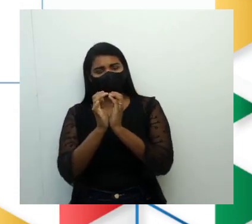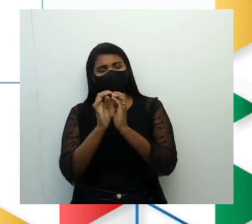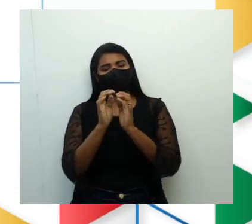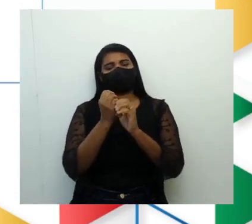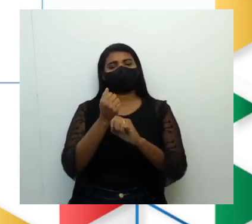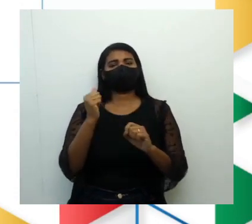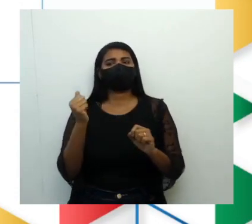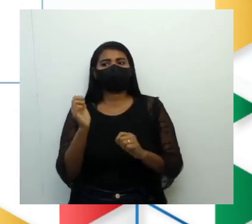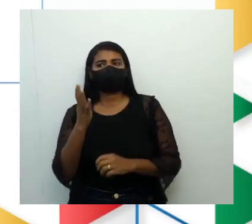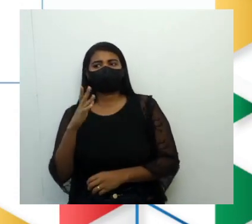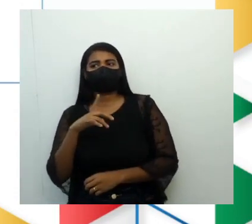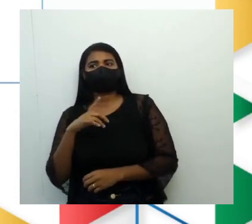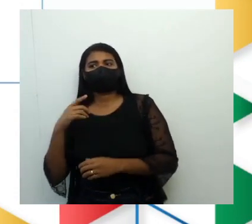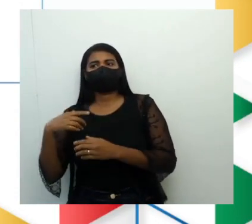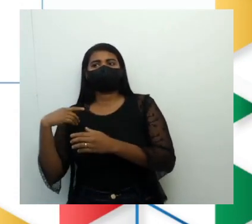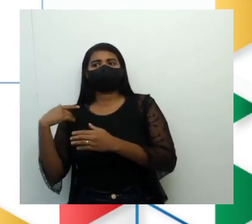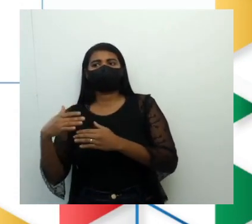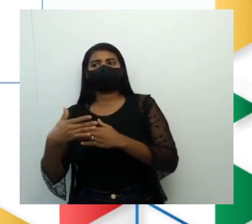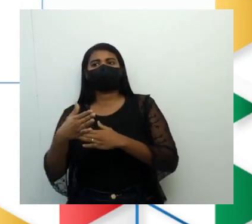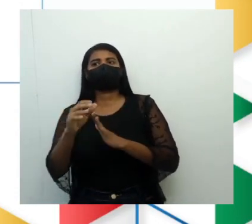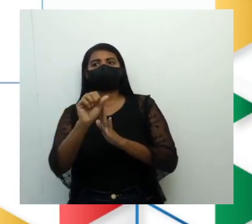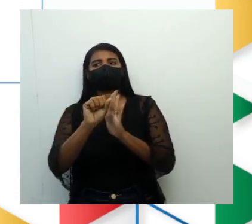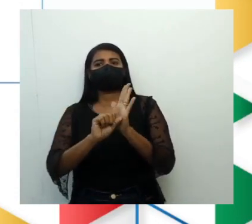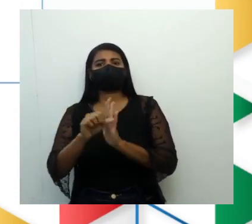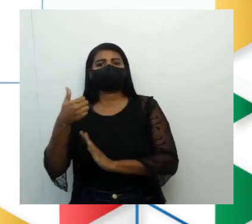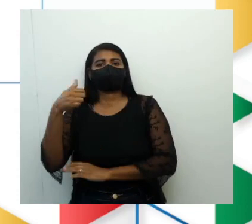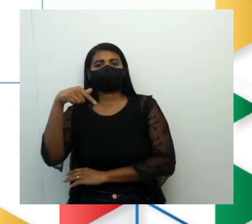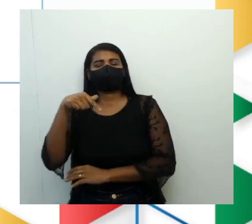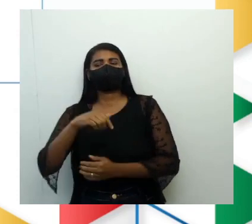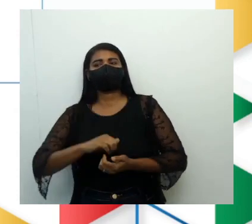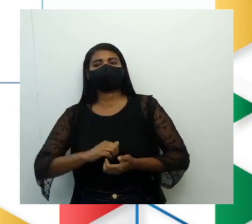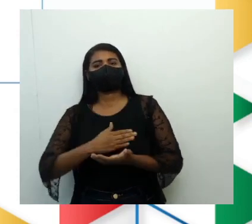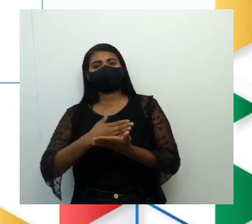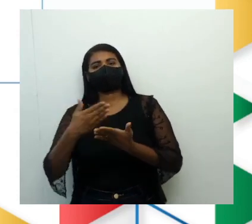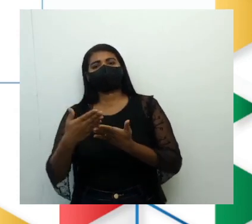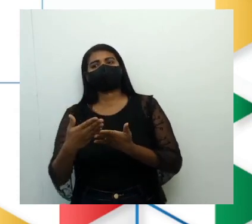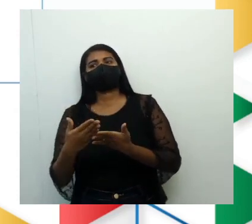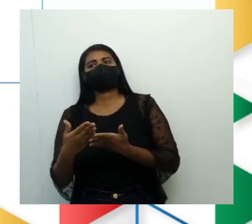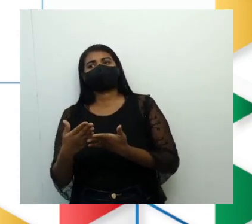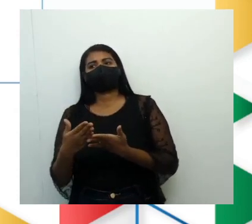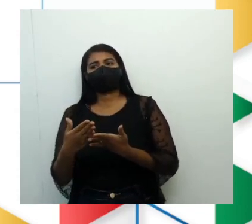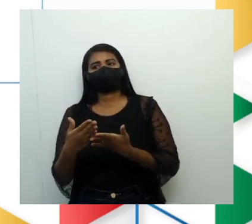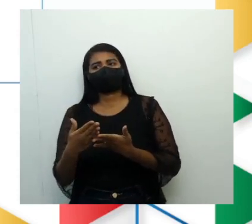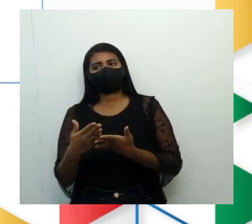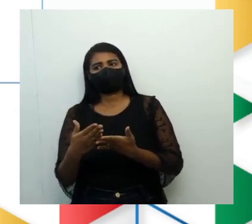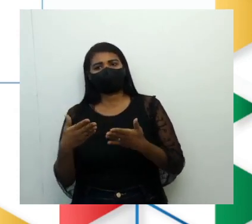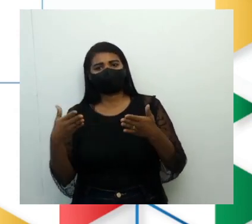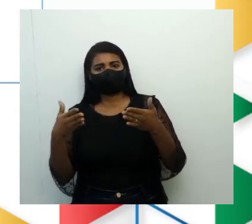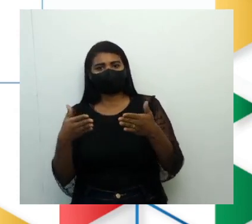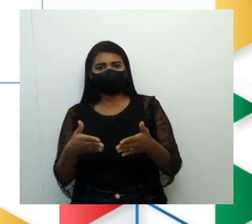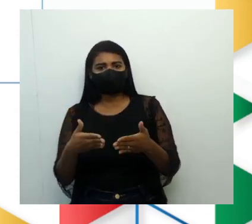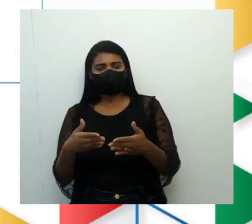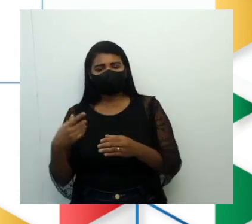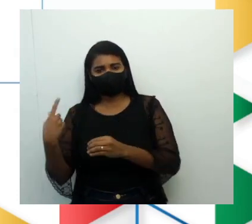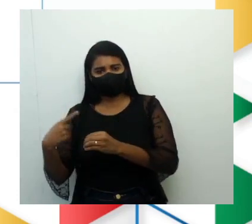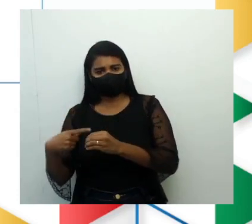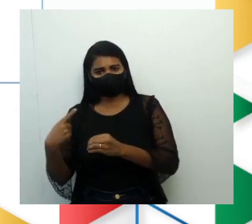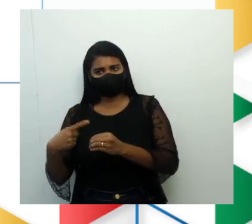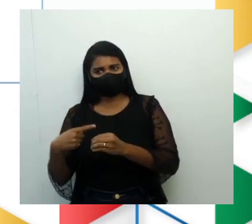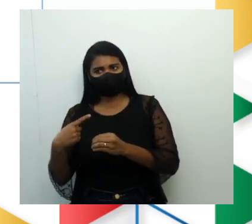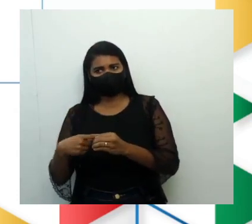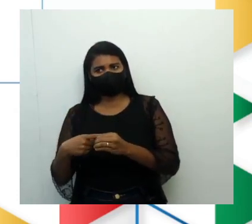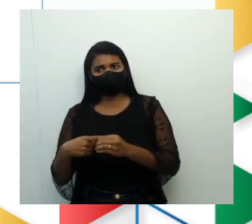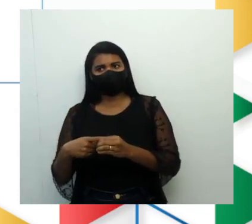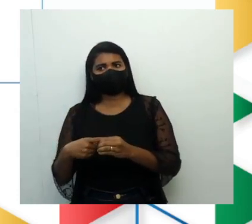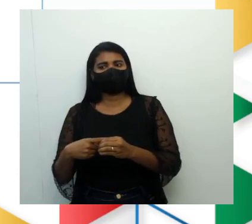hereditárias, né? Século XVII. Início da penetração em direção ao interior com a